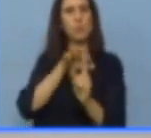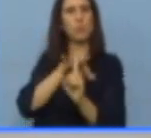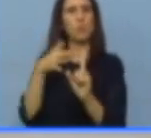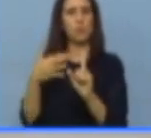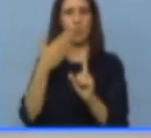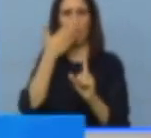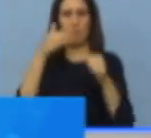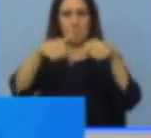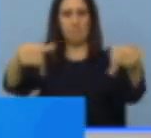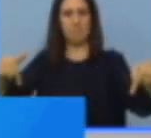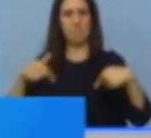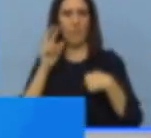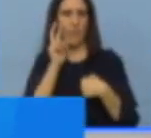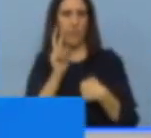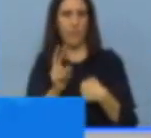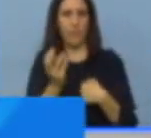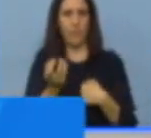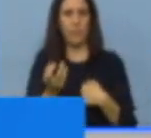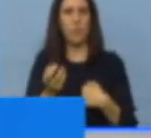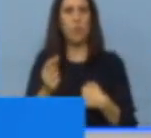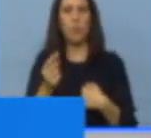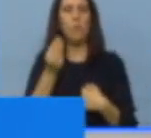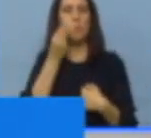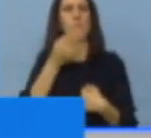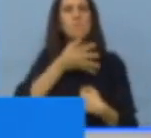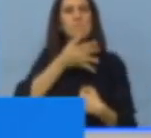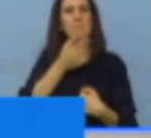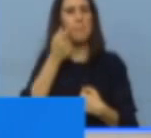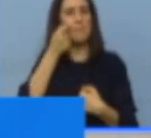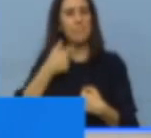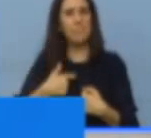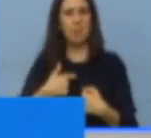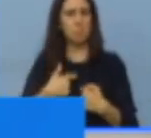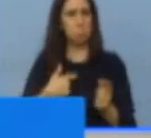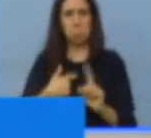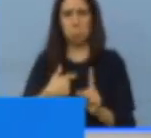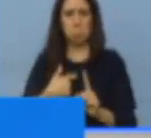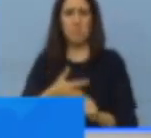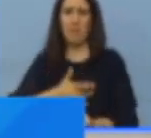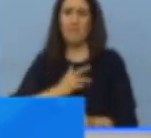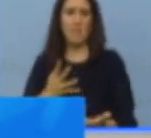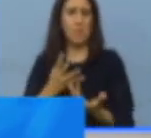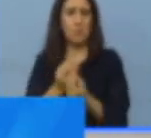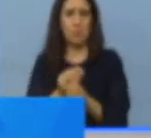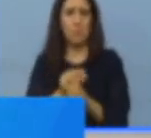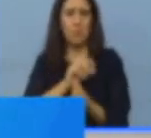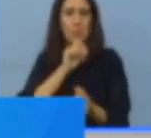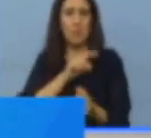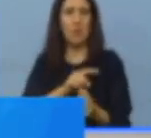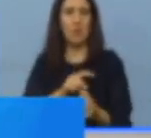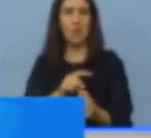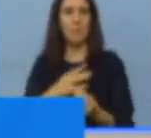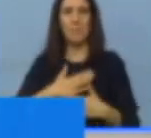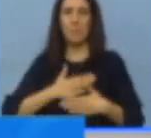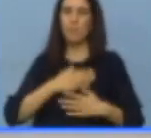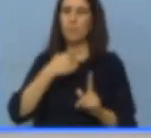vê que não é, digamos, a pigmentação da pele que divide, portanto, o amor junta tudo e, digamos, para mim o